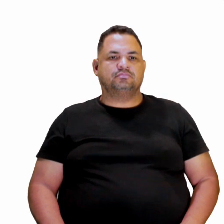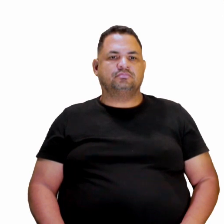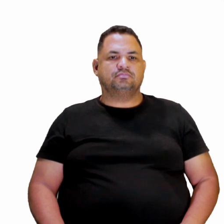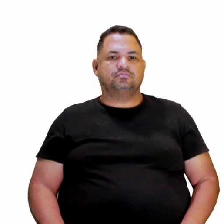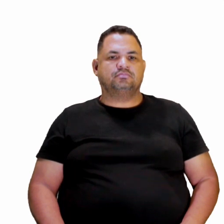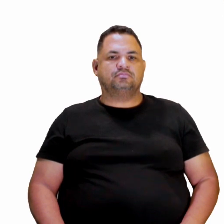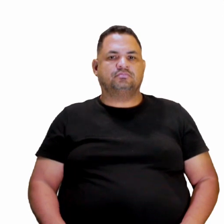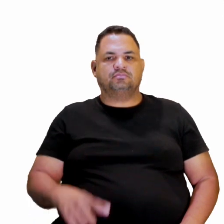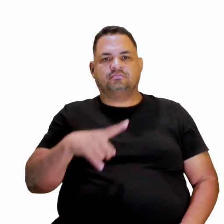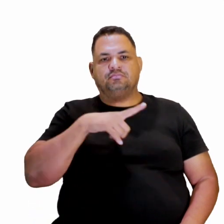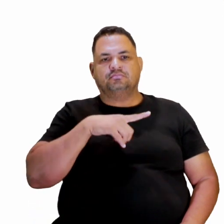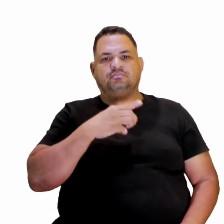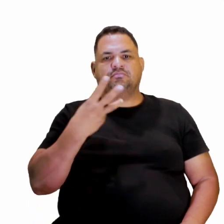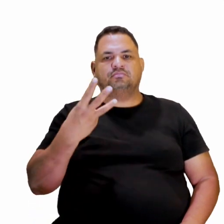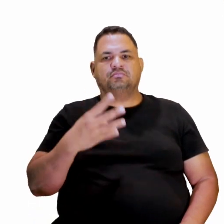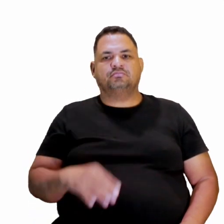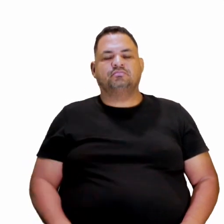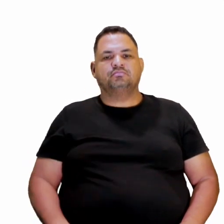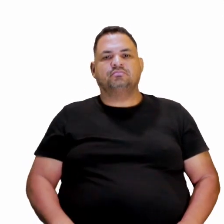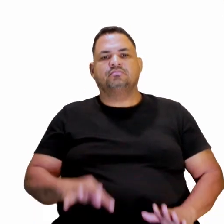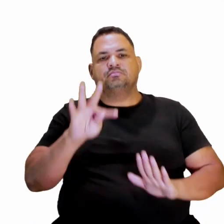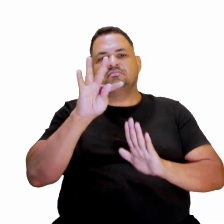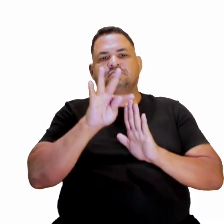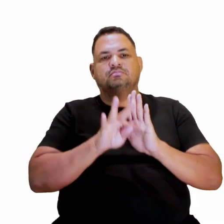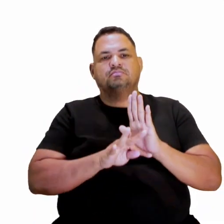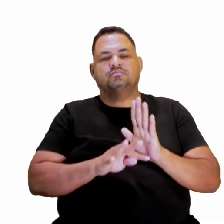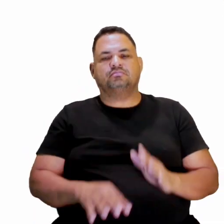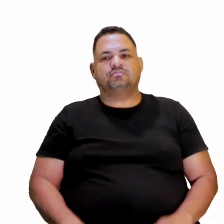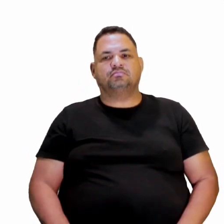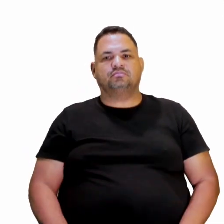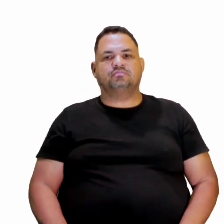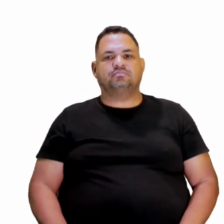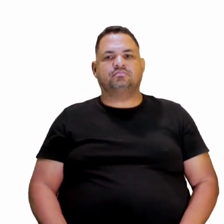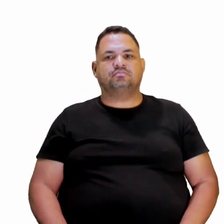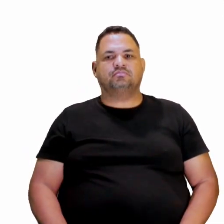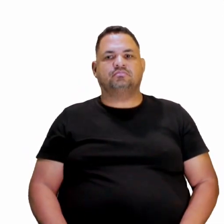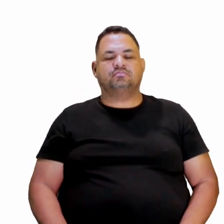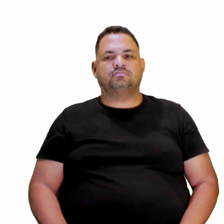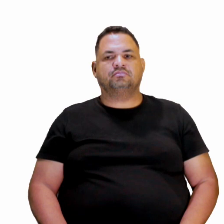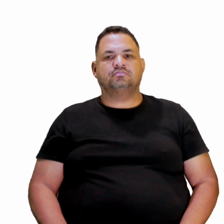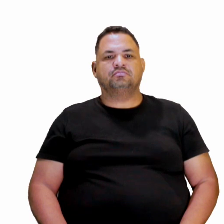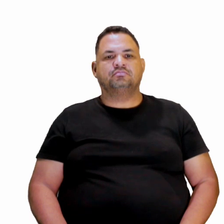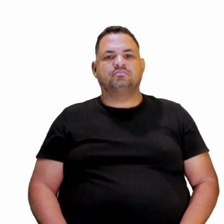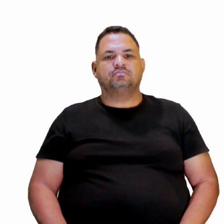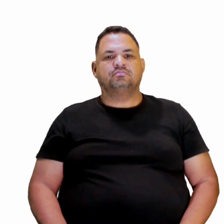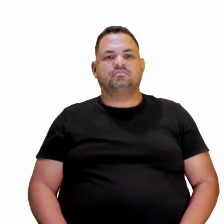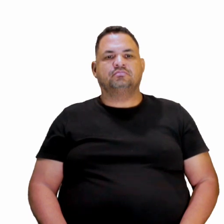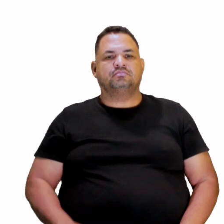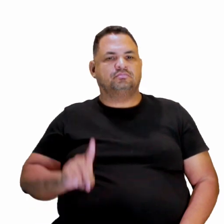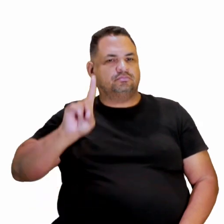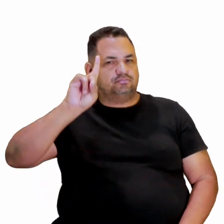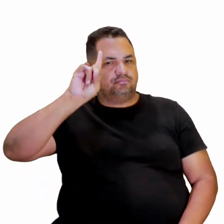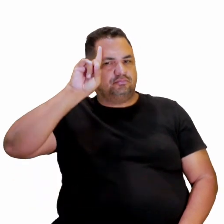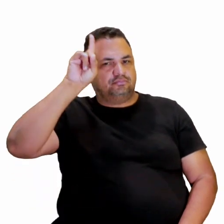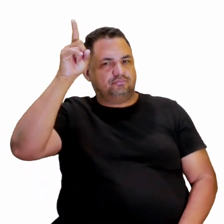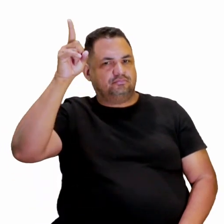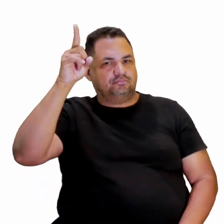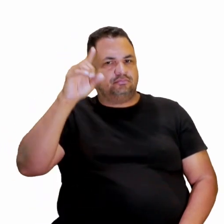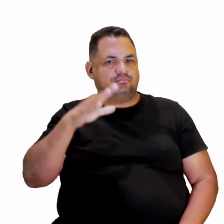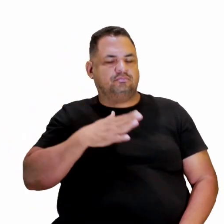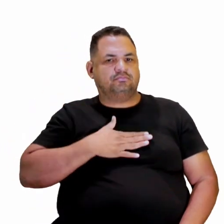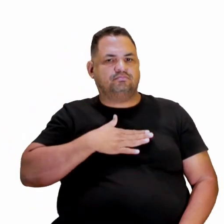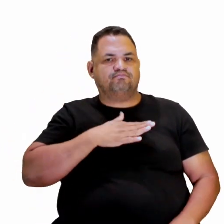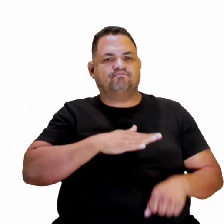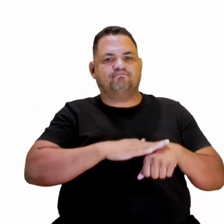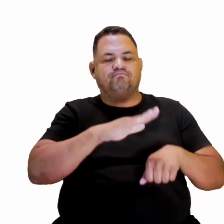E temos a 3, ainda de acordo com o texto My Piece of Heaven, a criatividade é o que ele mais ama